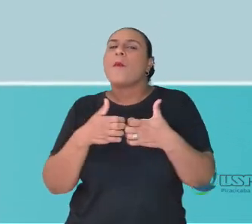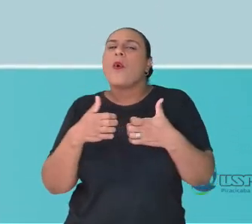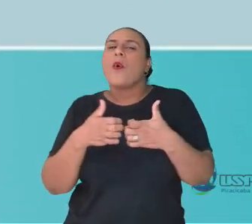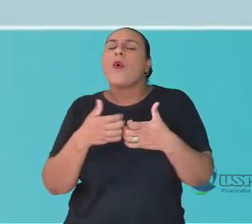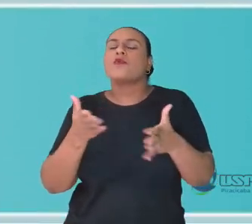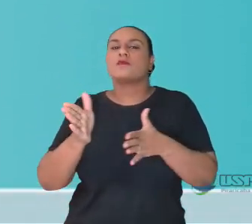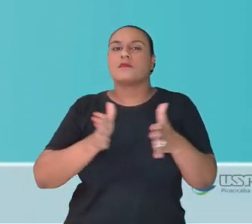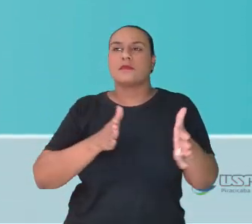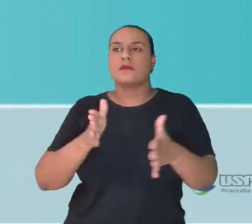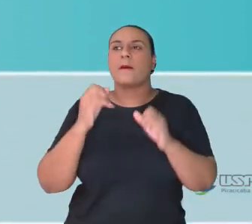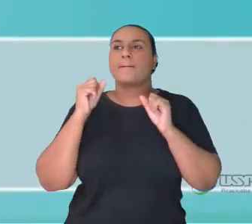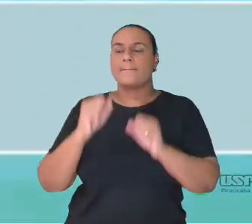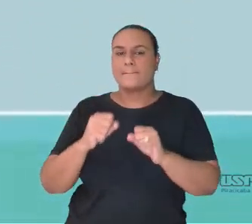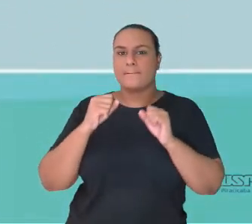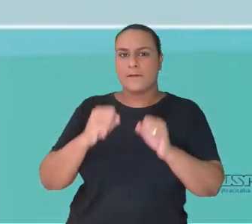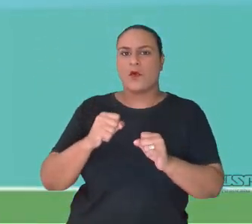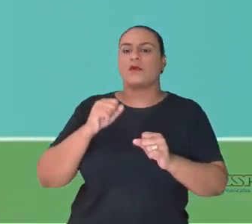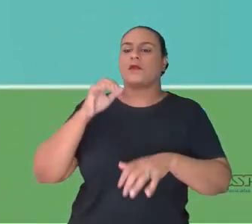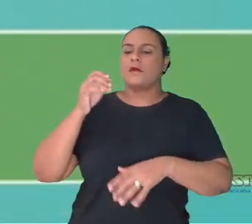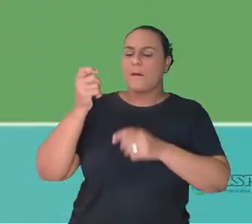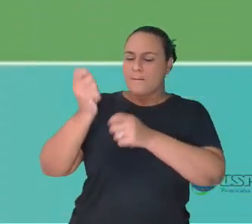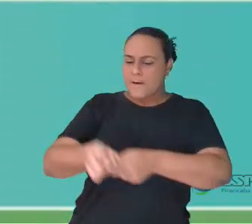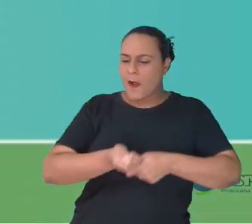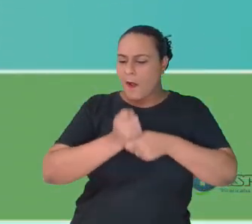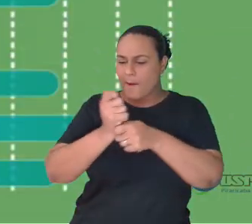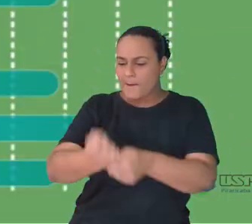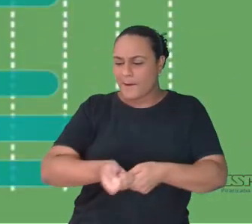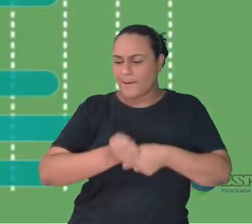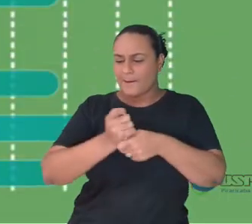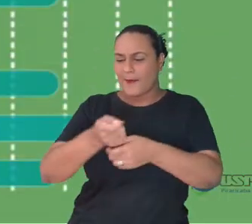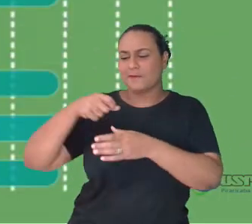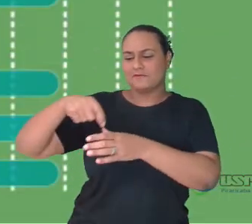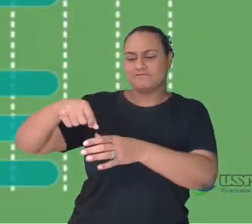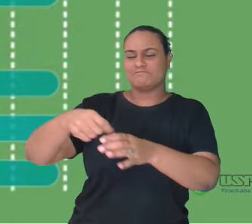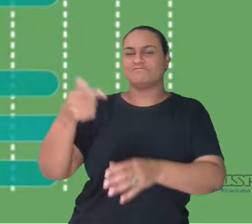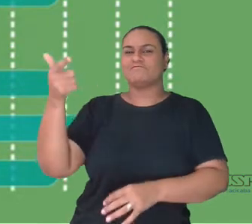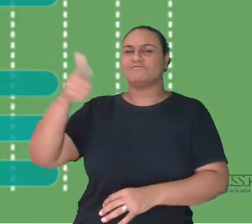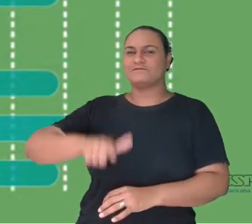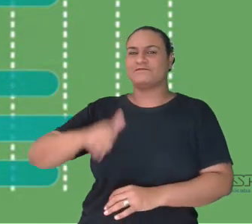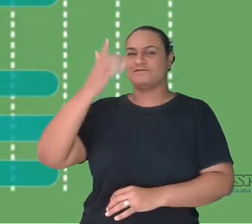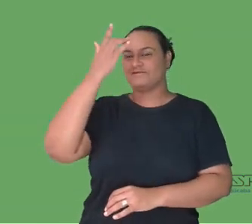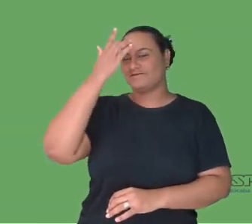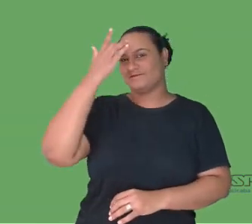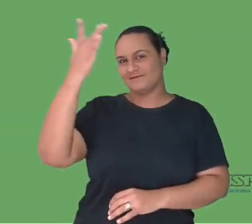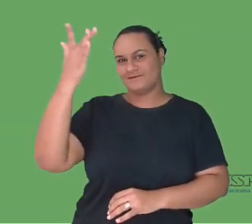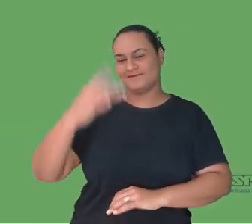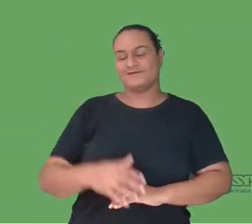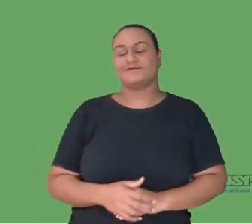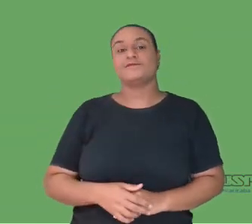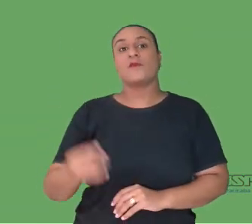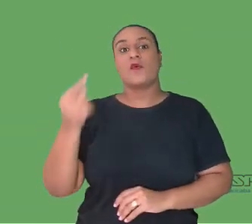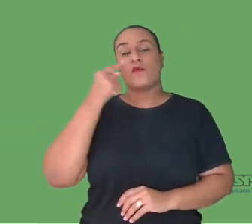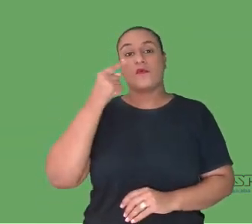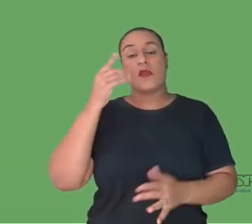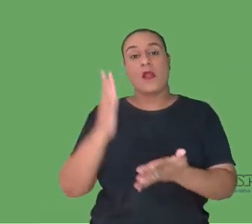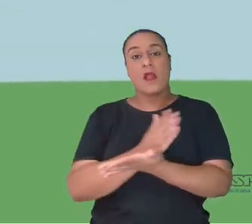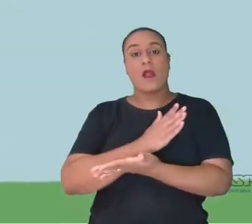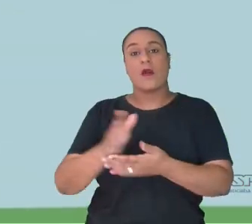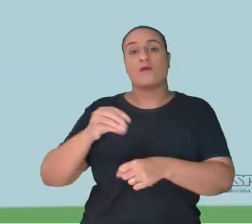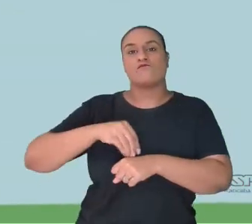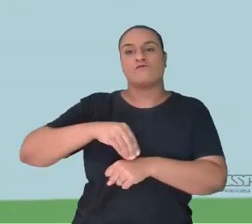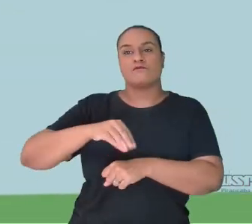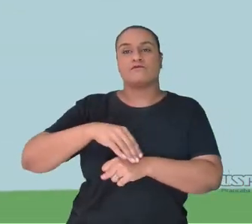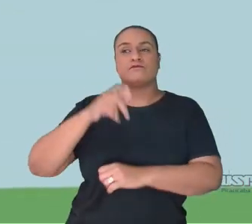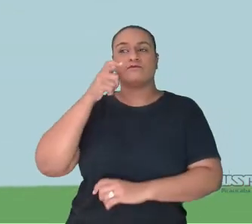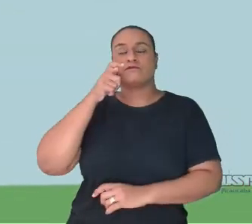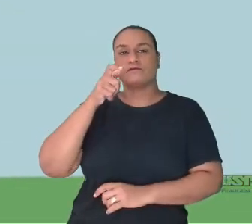poderá afofar e revolver a terra para um novo plantio com mais facilidade. Veja algumas sugestões